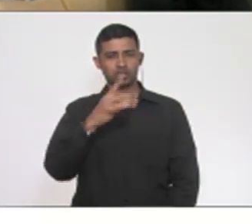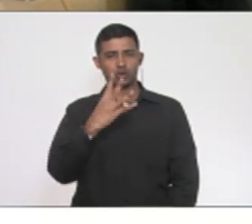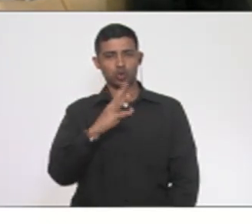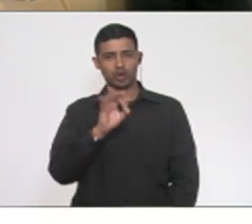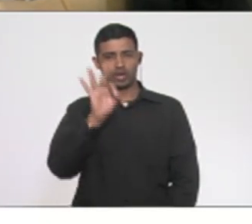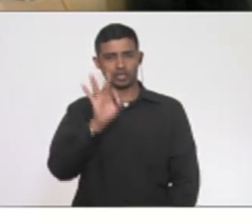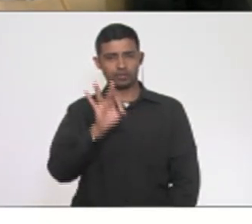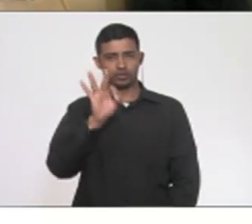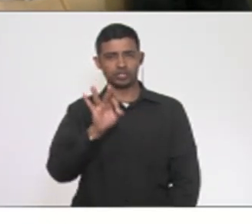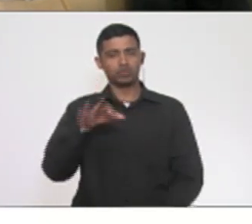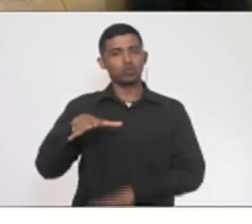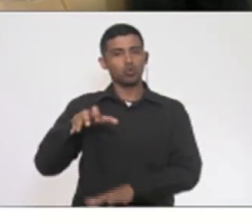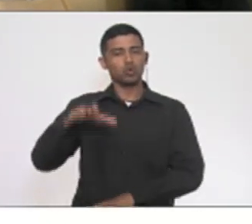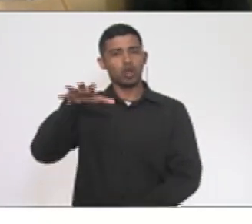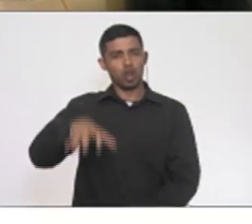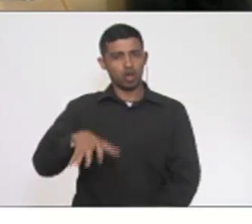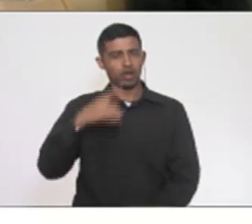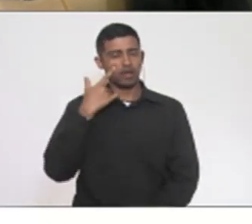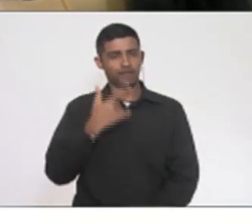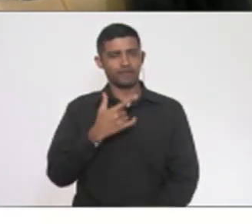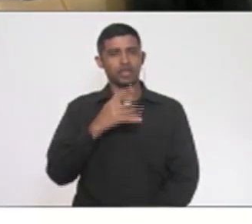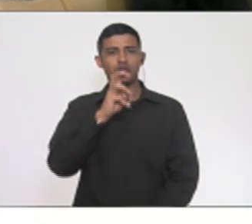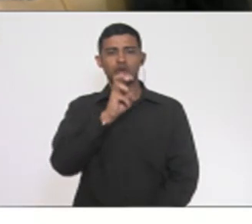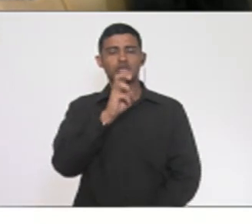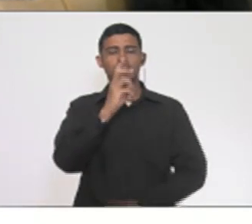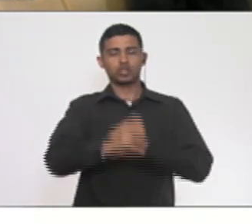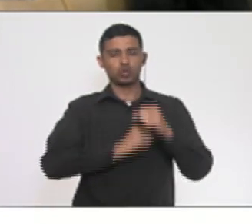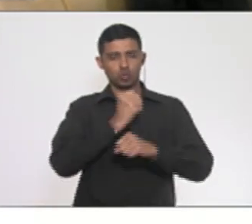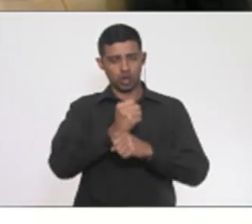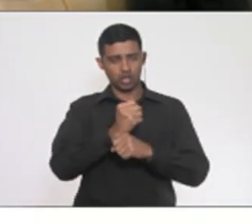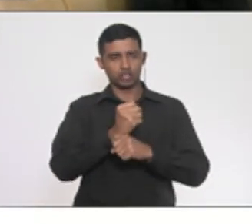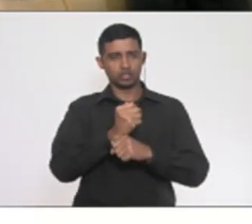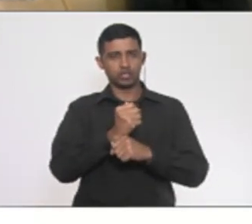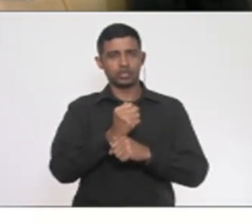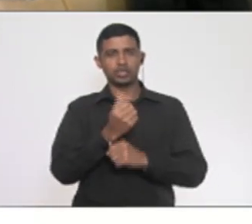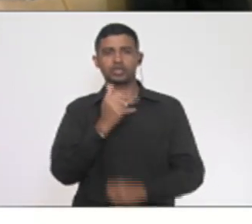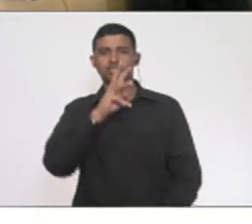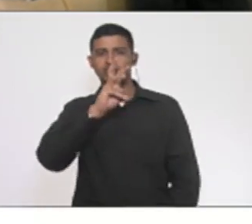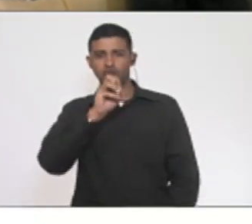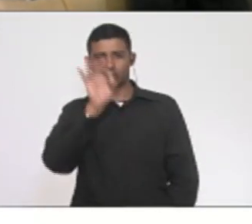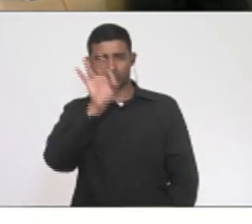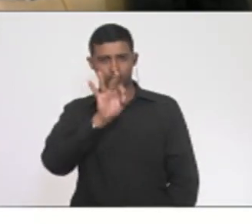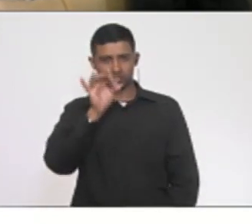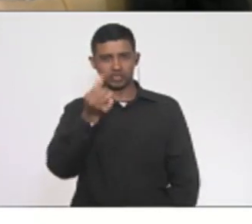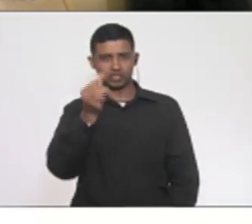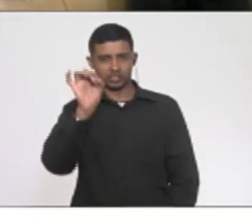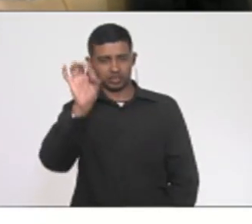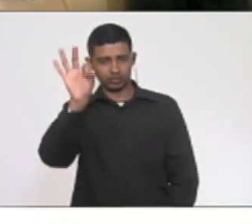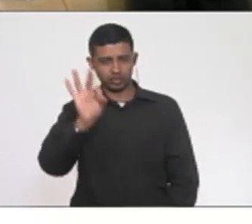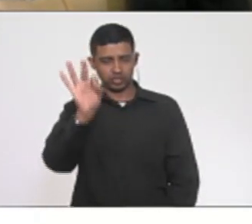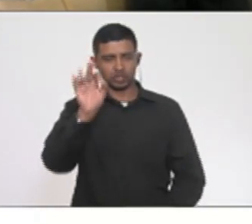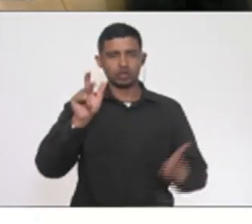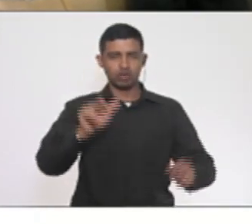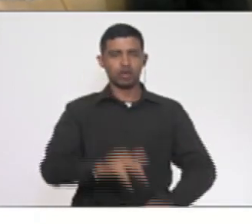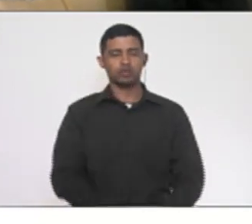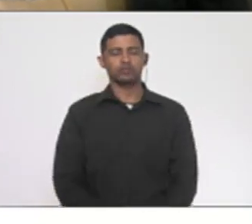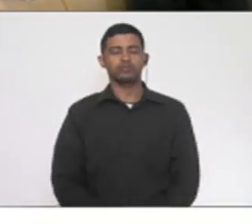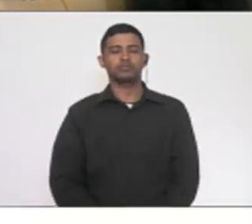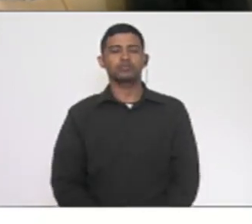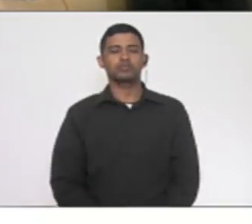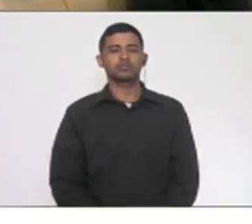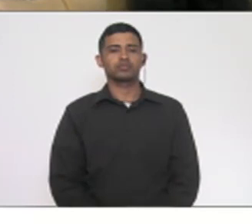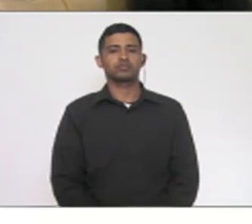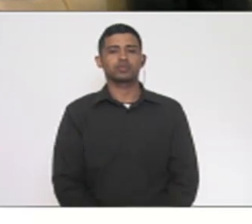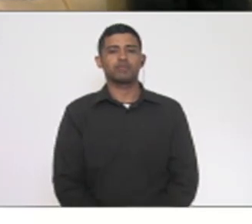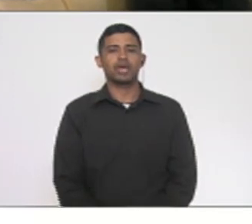no quinto ano, 50% e 50%. Metade de sinal postalizado e metade postalizado, metade